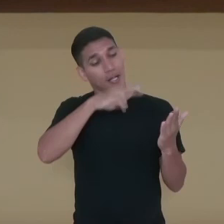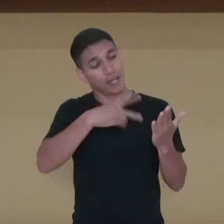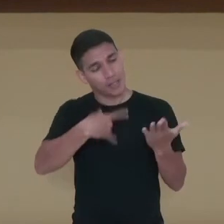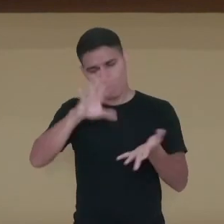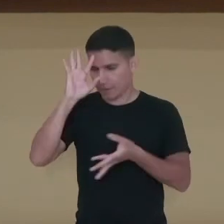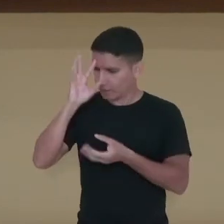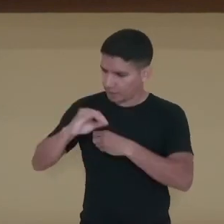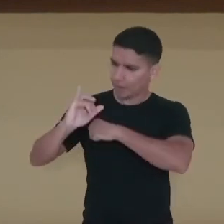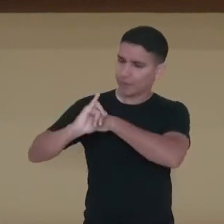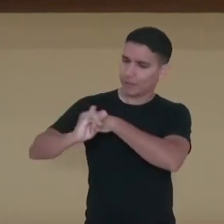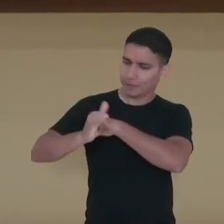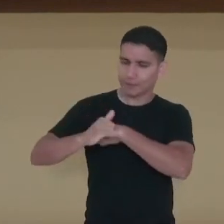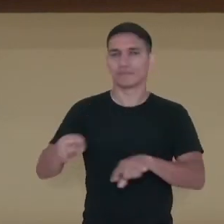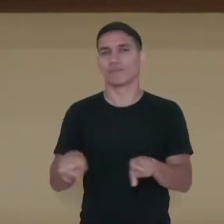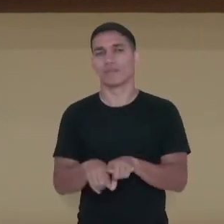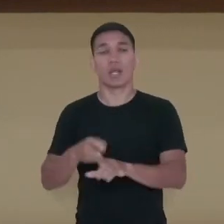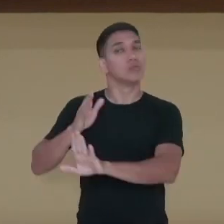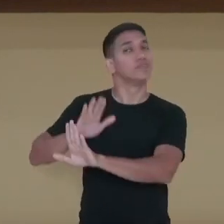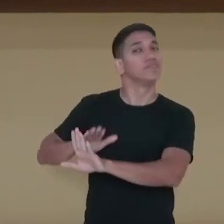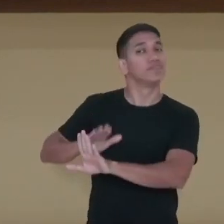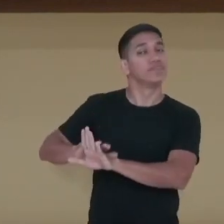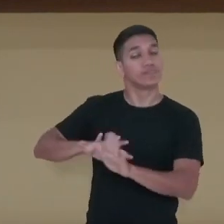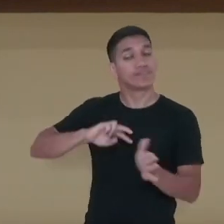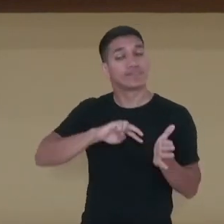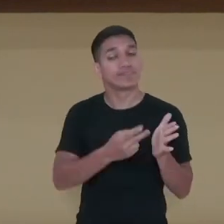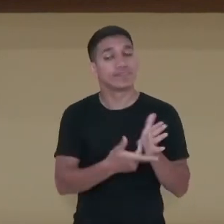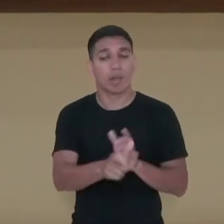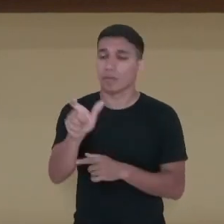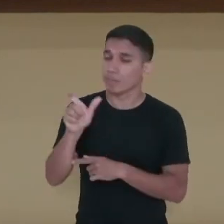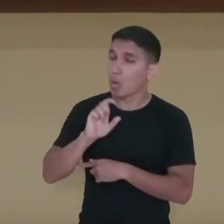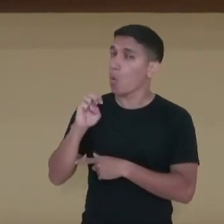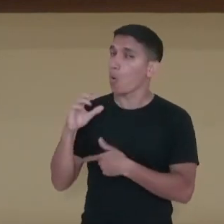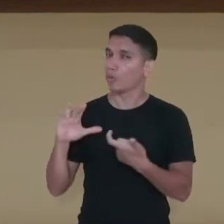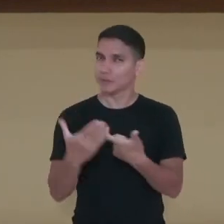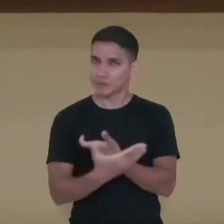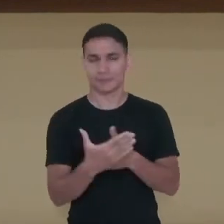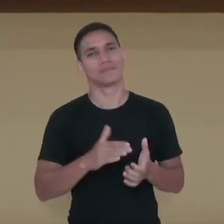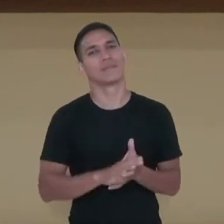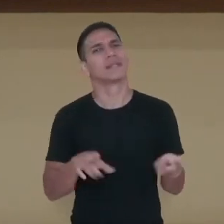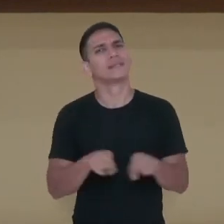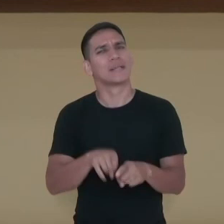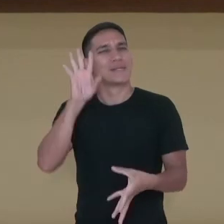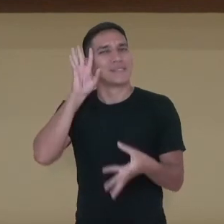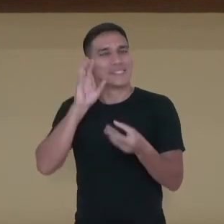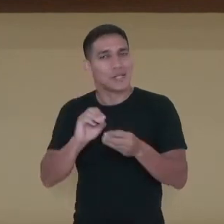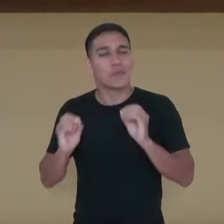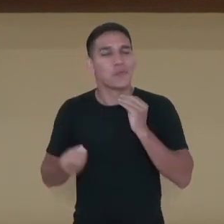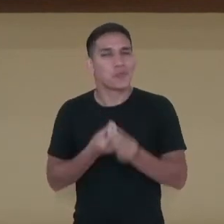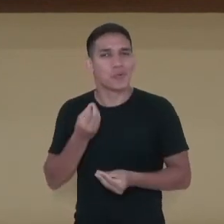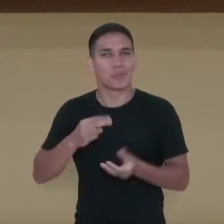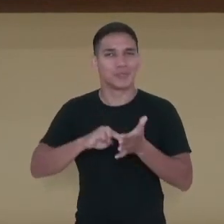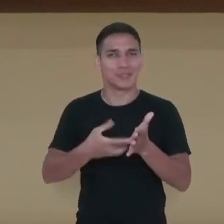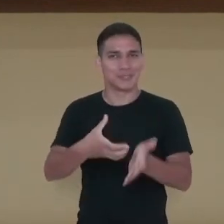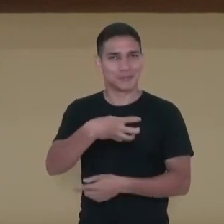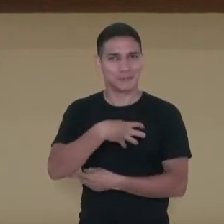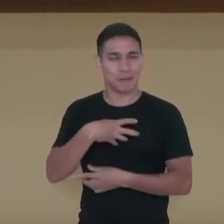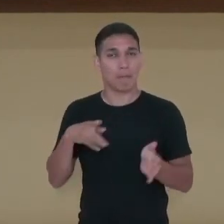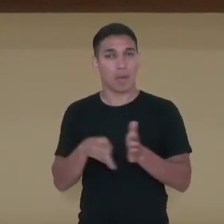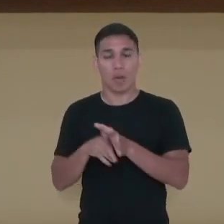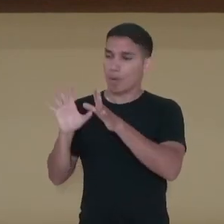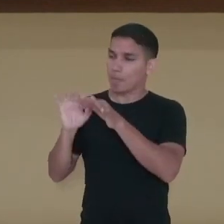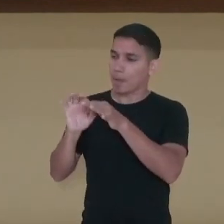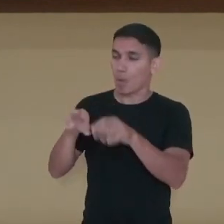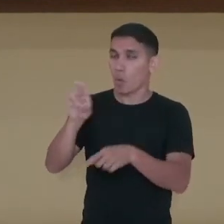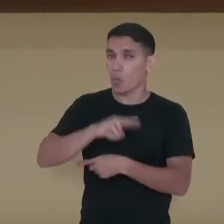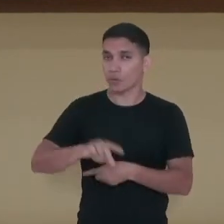uma crônica, inferimos o sentido de uma palavra ou expressão e reconhecemos o efeito de sentido decorrente do uso